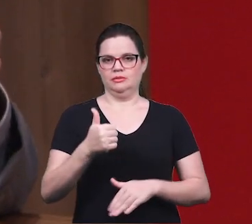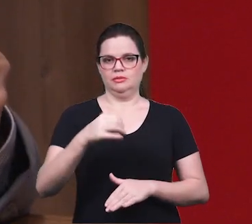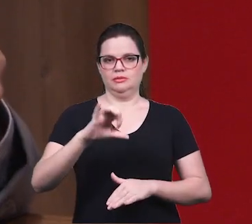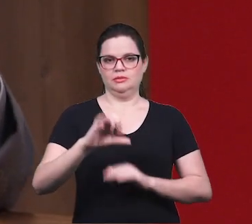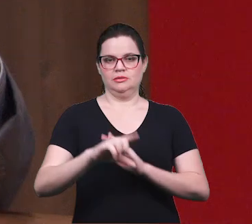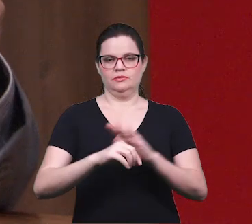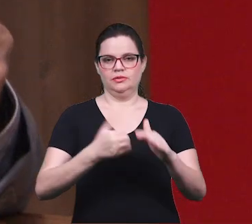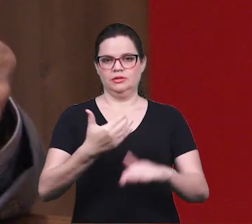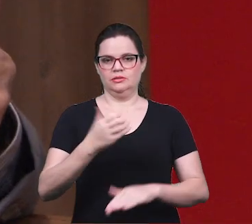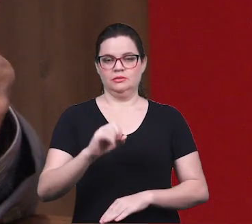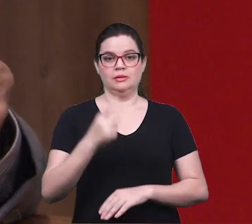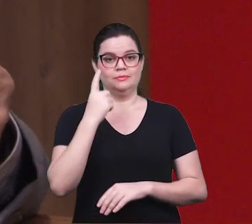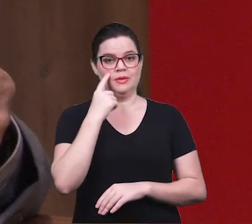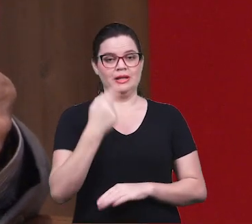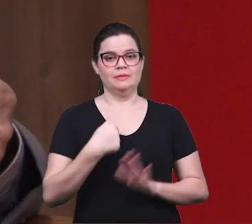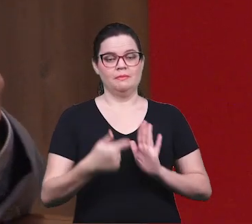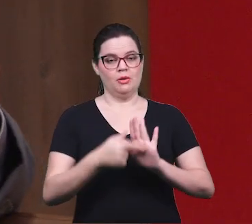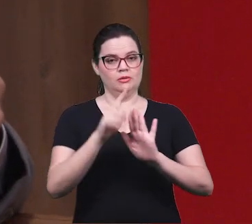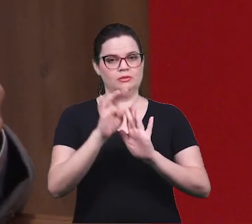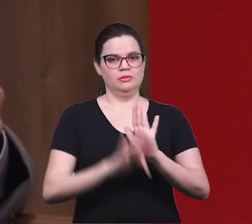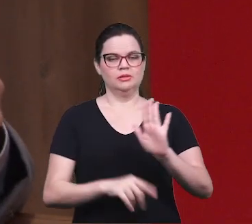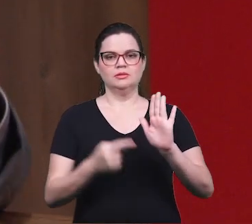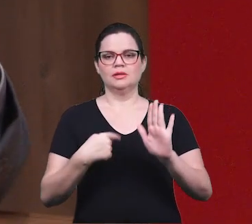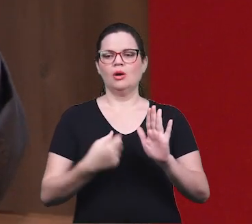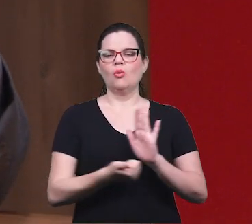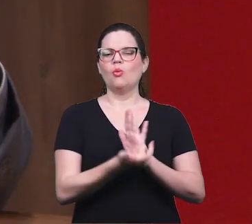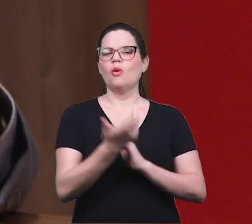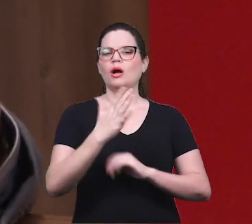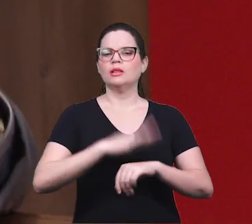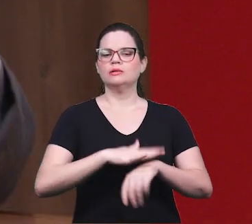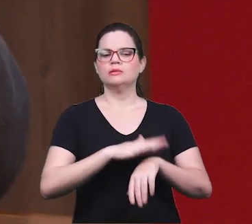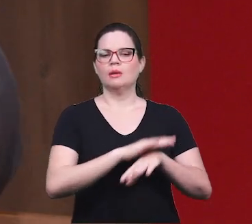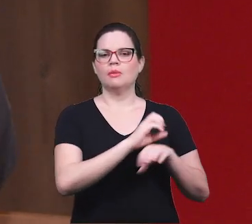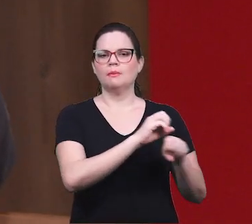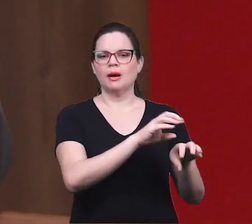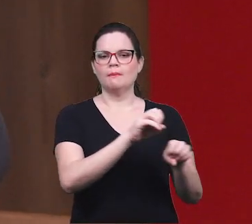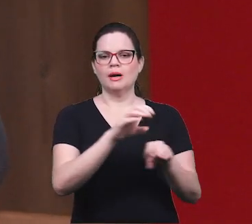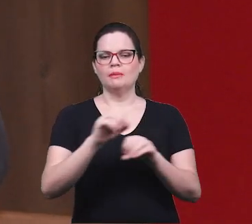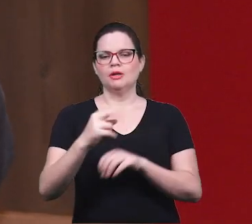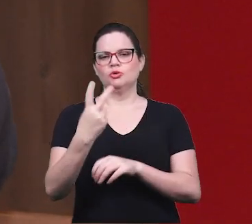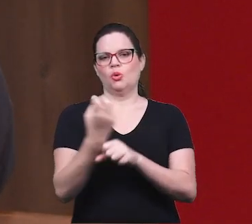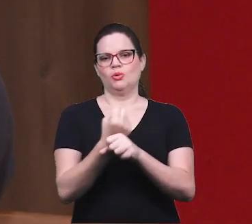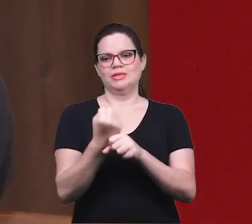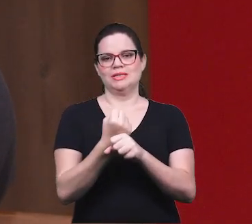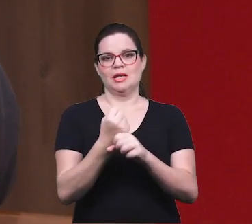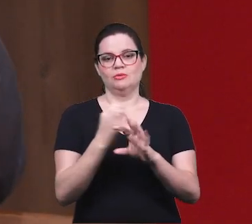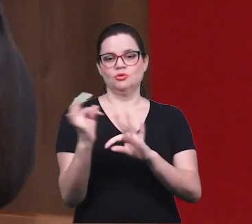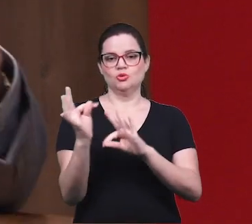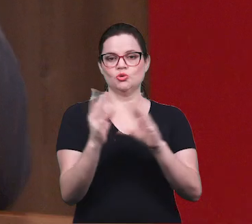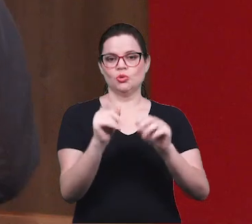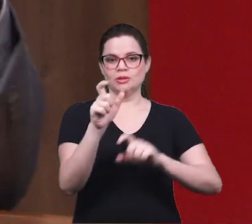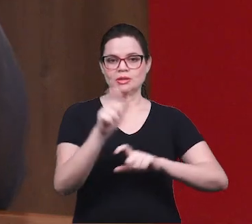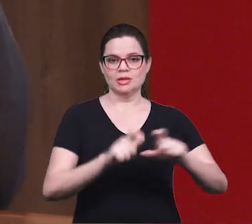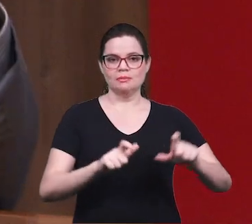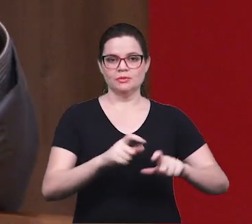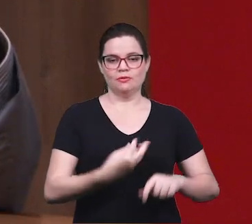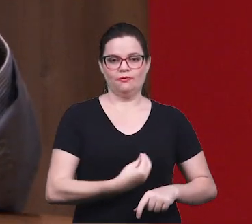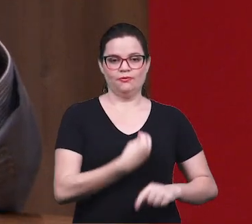por espaço de 2 anos, de tal maneira que todos os que habitavam na Ásia,